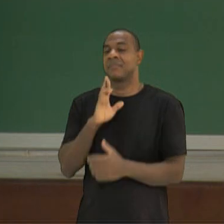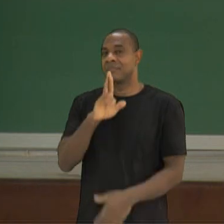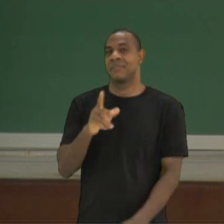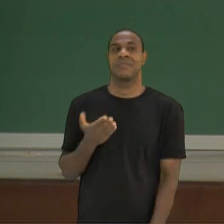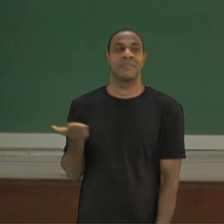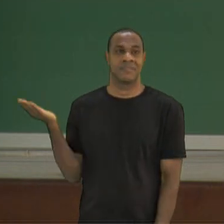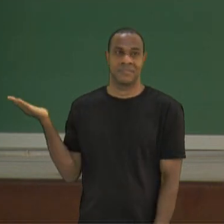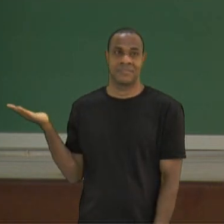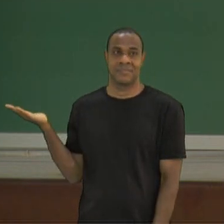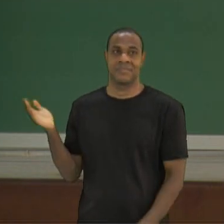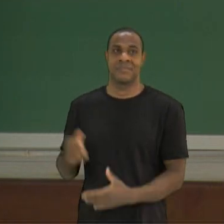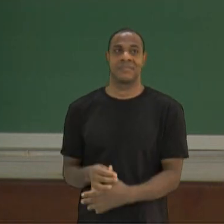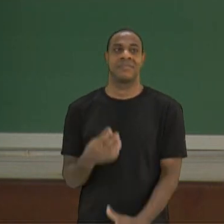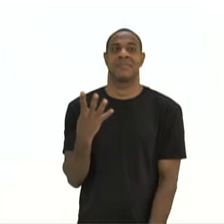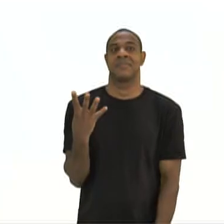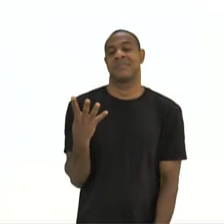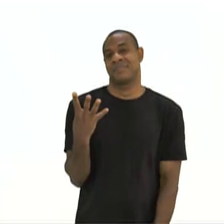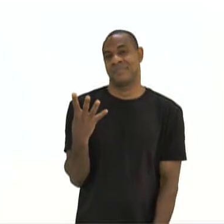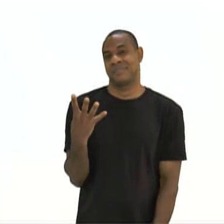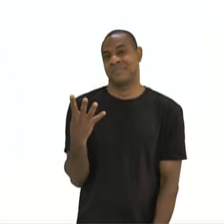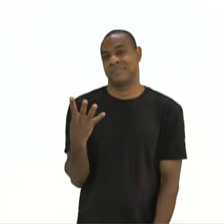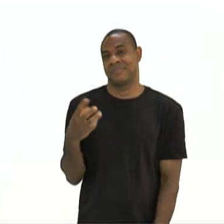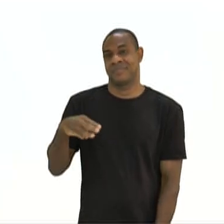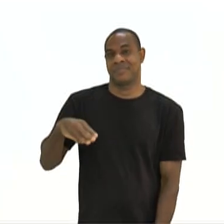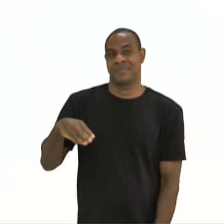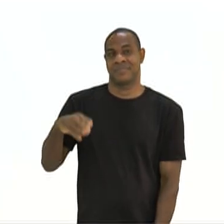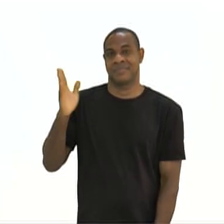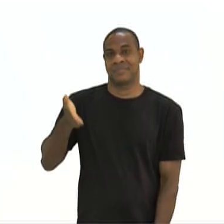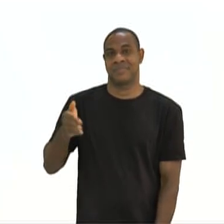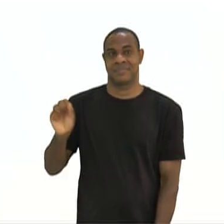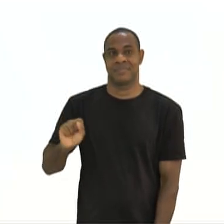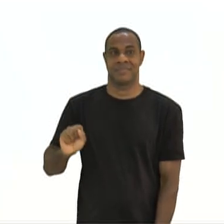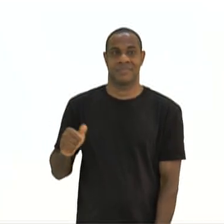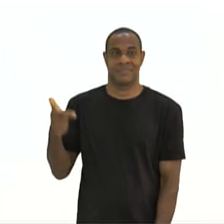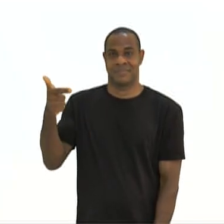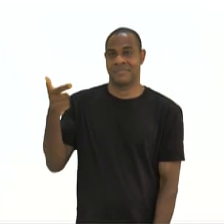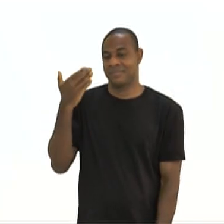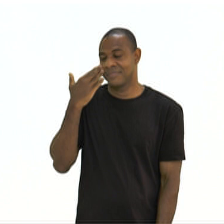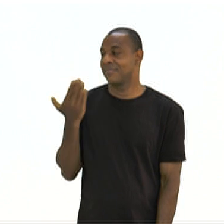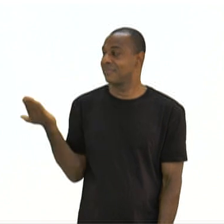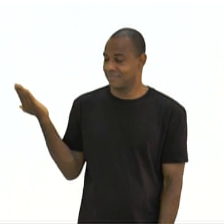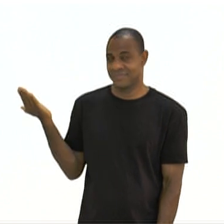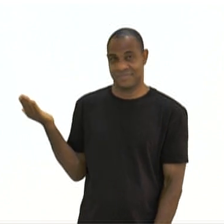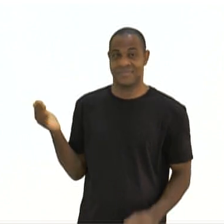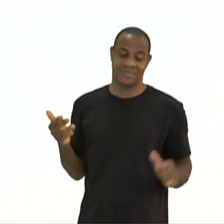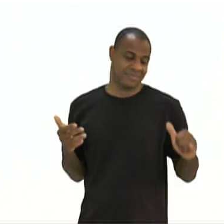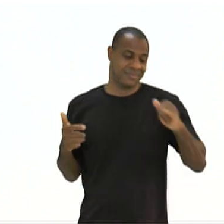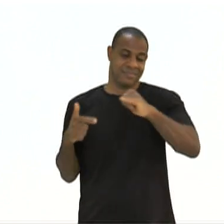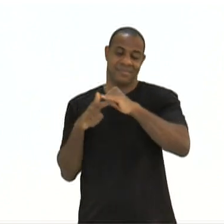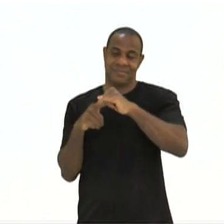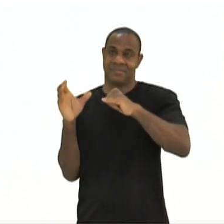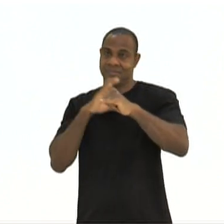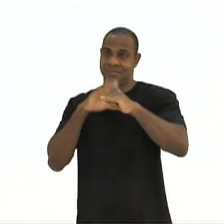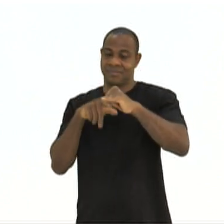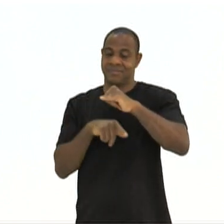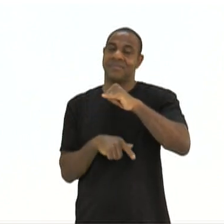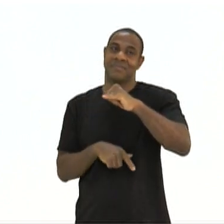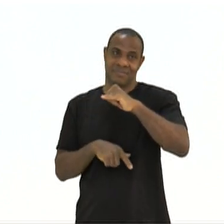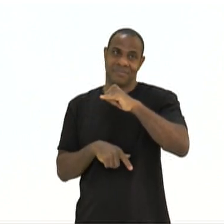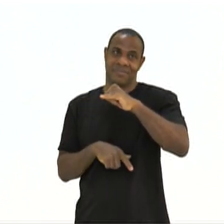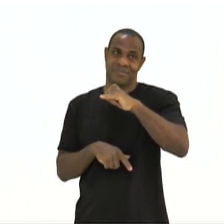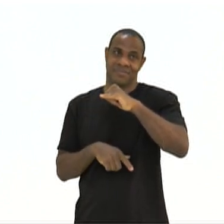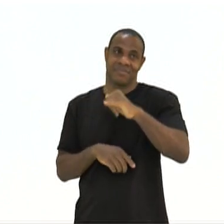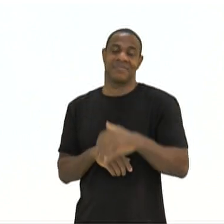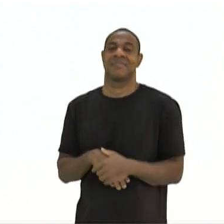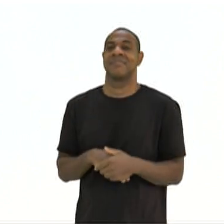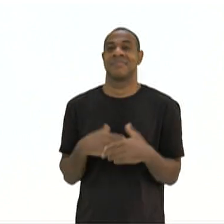o resultado que a gente encontra é 4. Como estamos falando da aceleração do avião, a resposta fica em metros